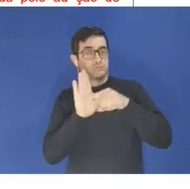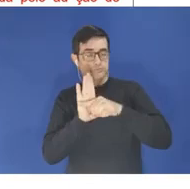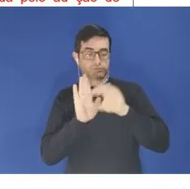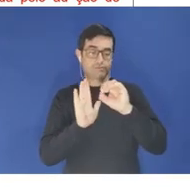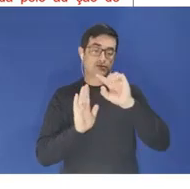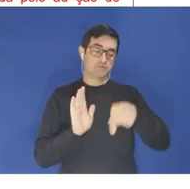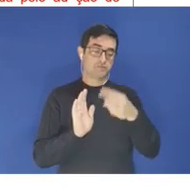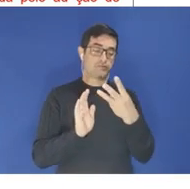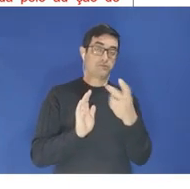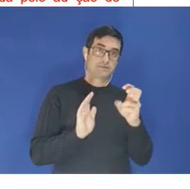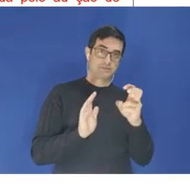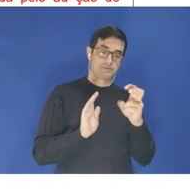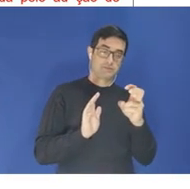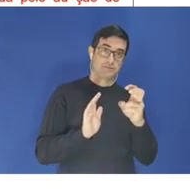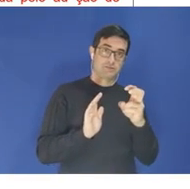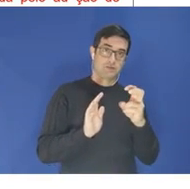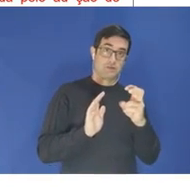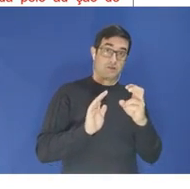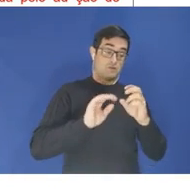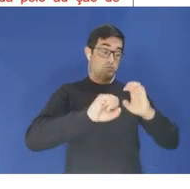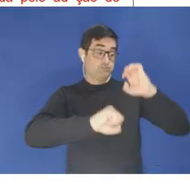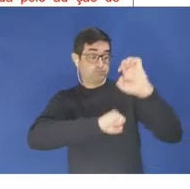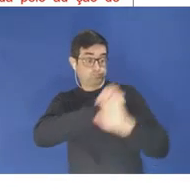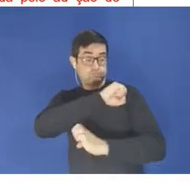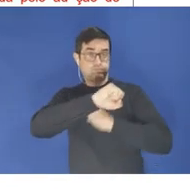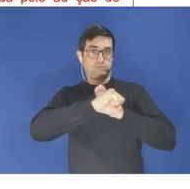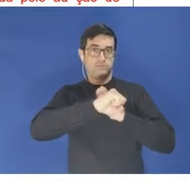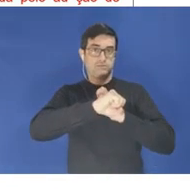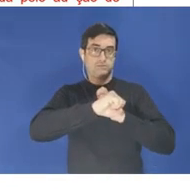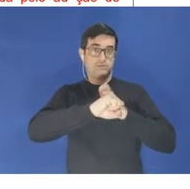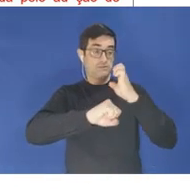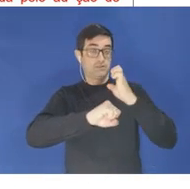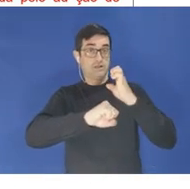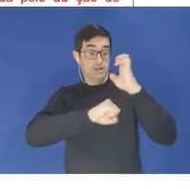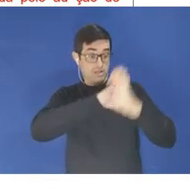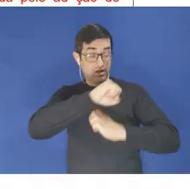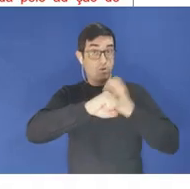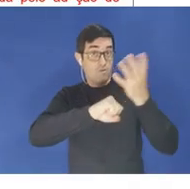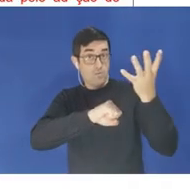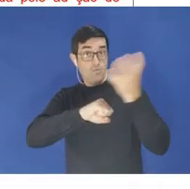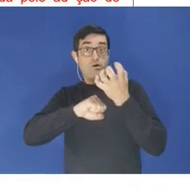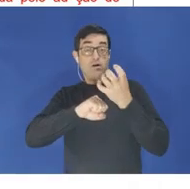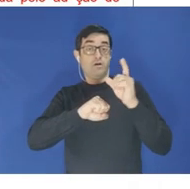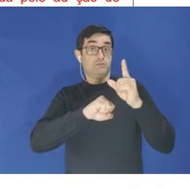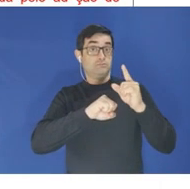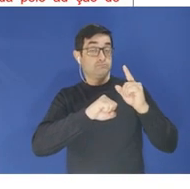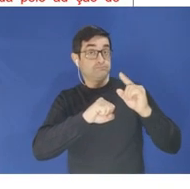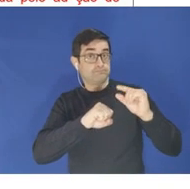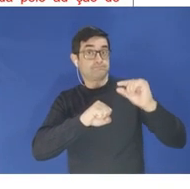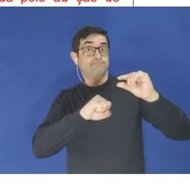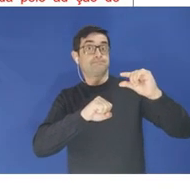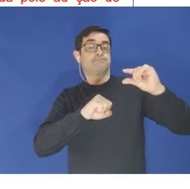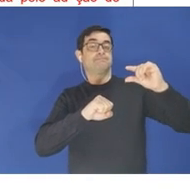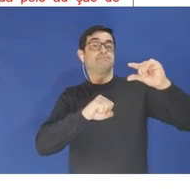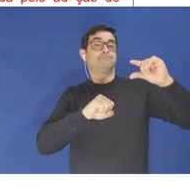0,35. Então, ou seja, conforme eu vou aumentando a carga nuclear efetiva, a carga nuclear, eu aumento a carga